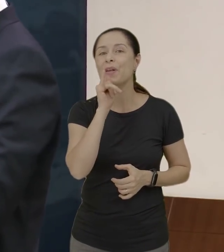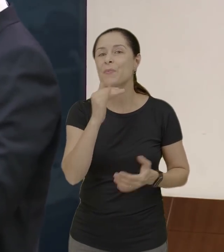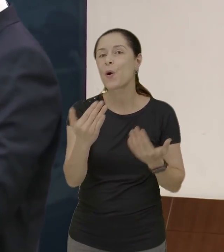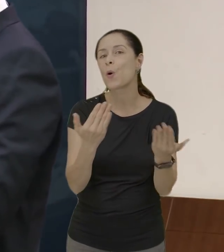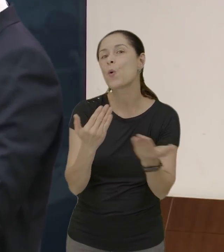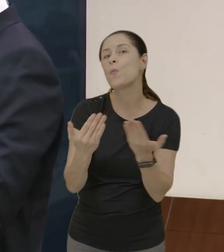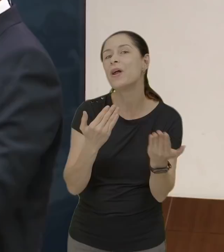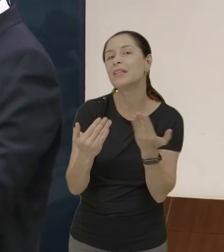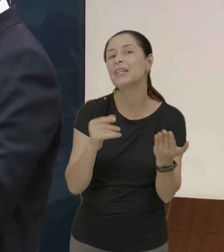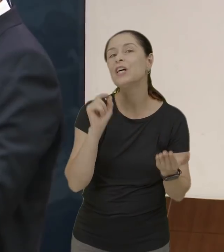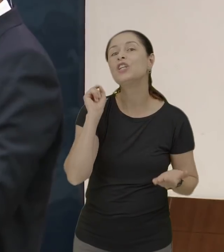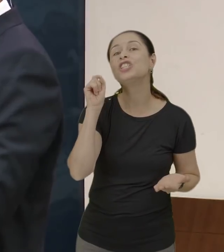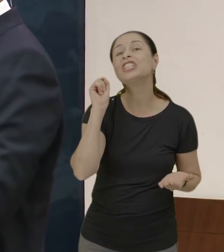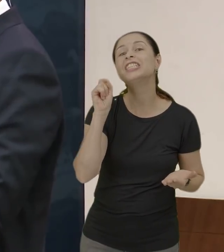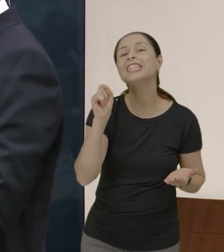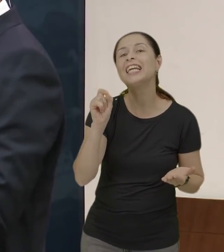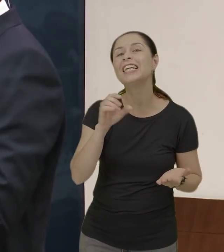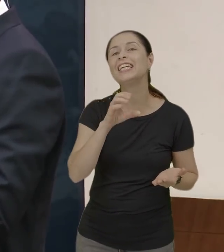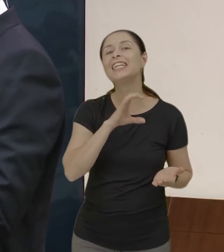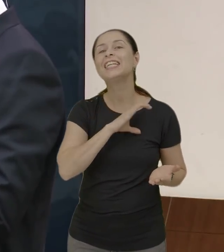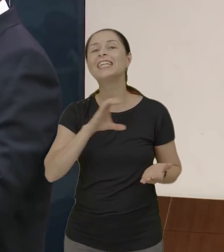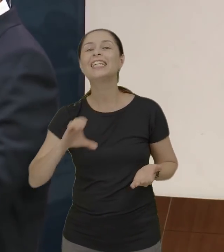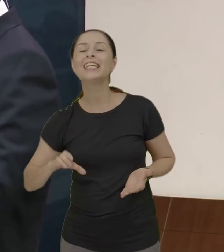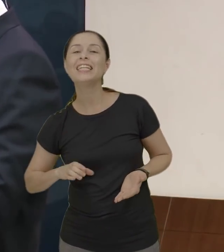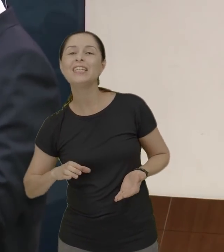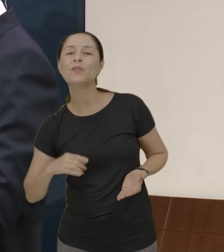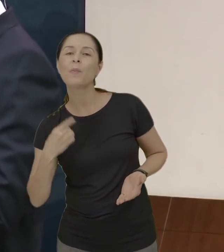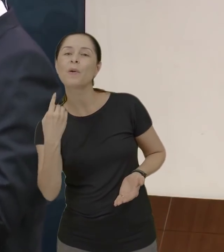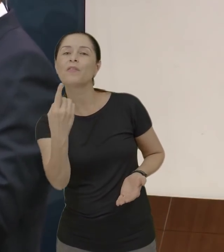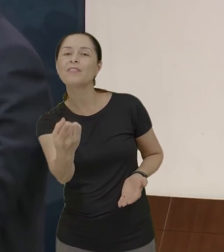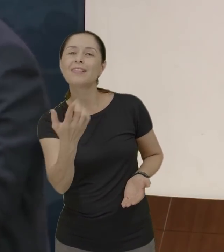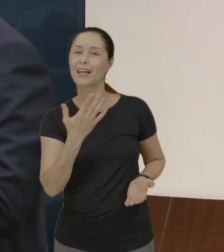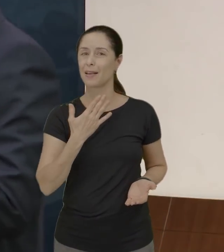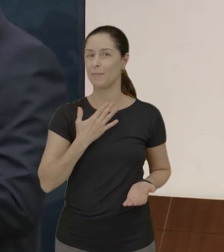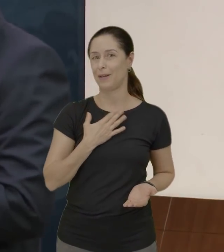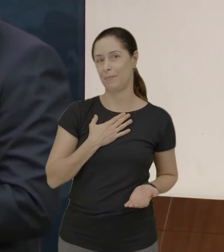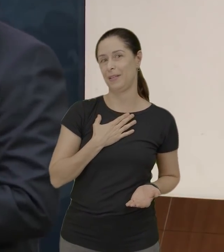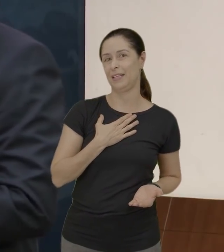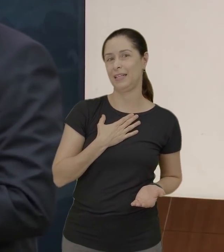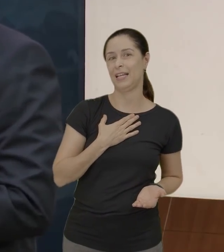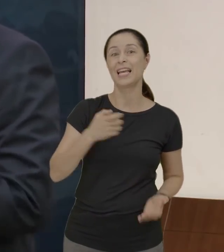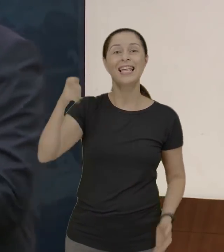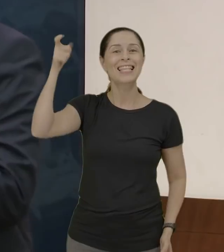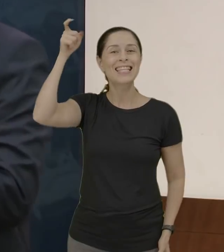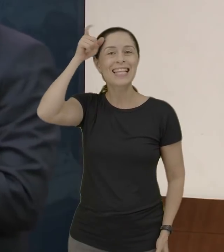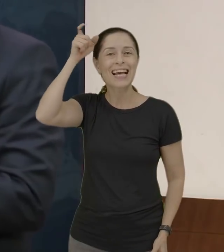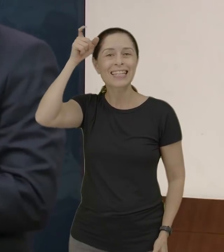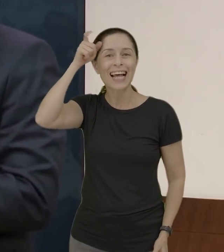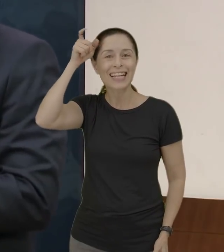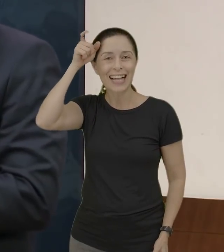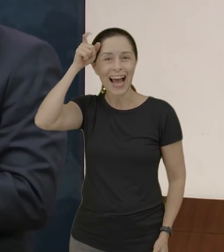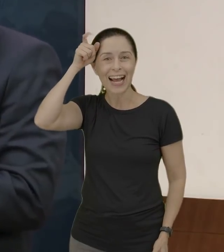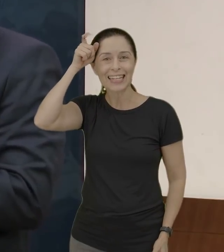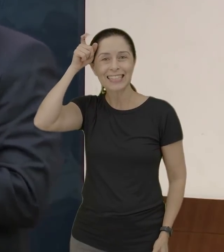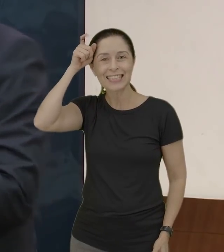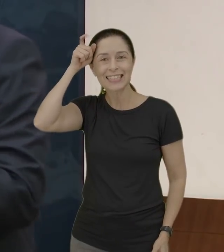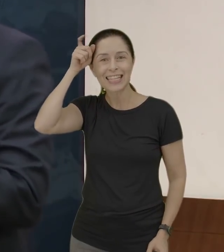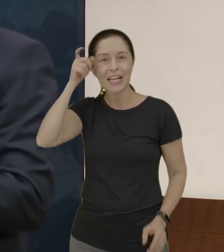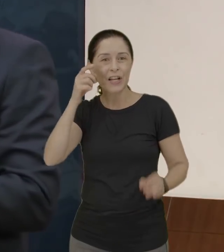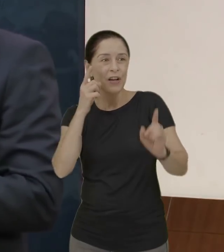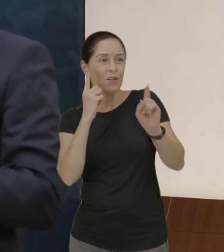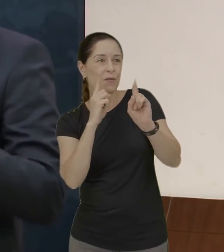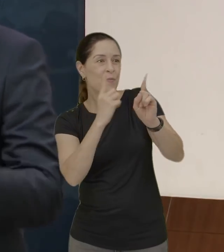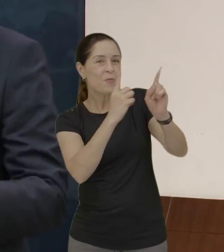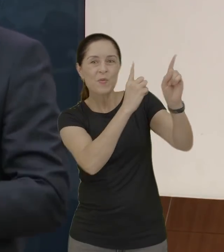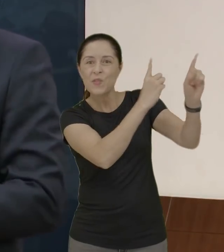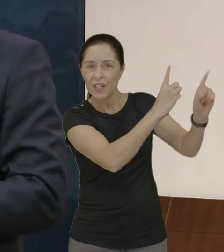mim. O vingador de sangue, o assassino, está atrás de nós, no nosso encalço, querendo